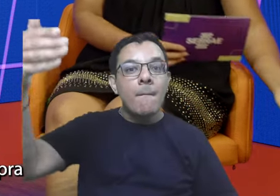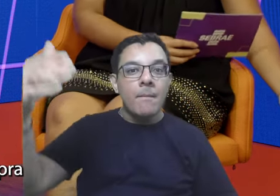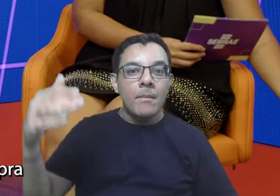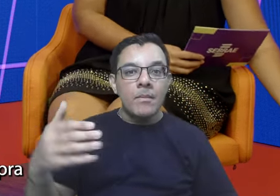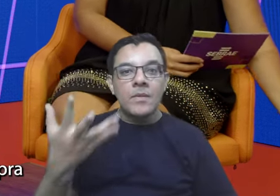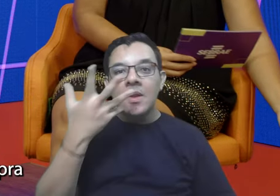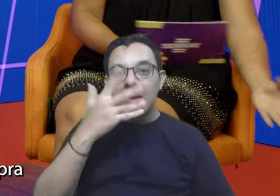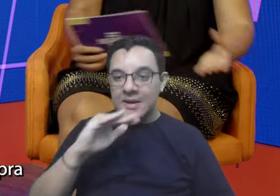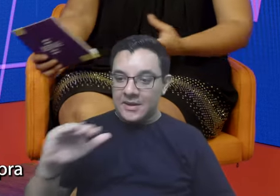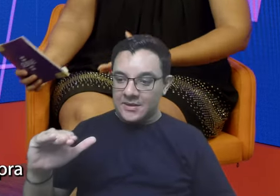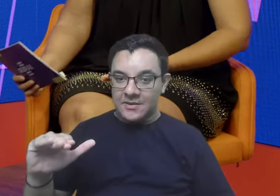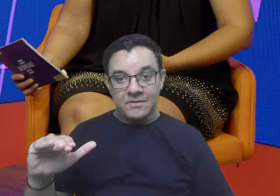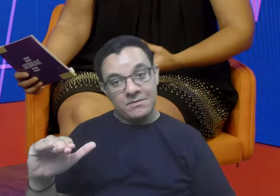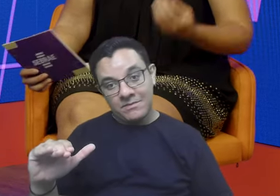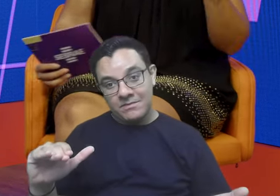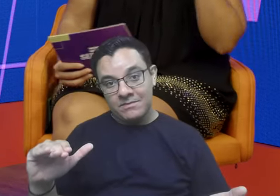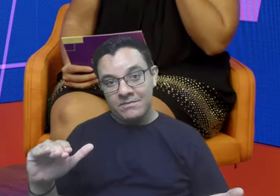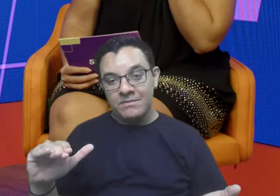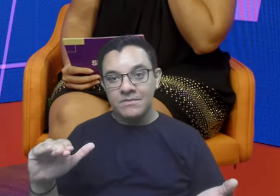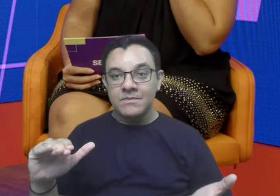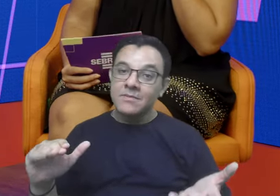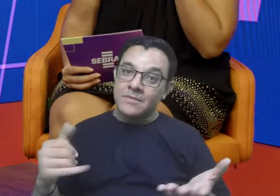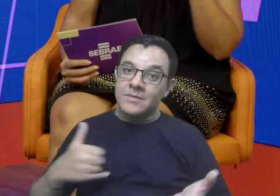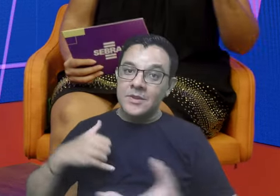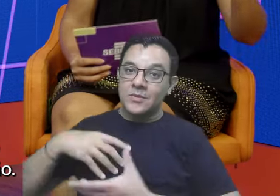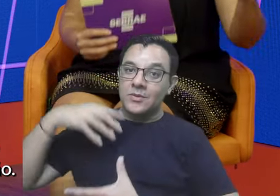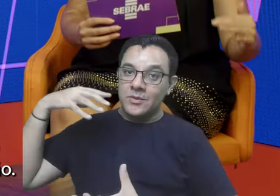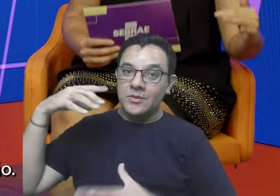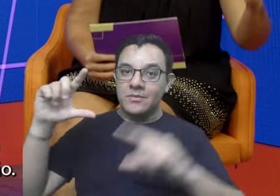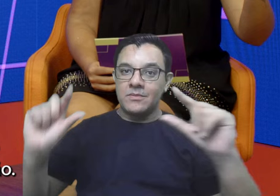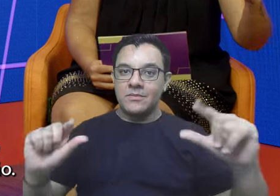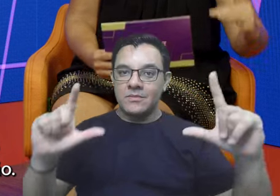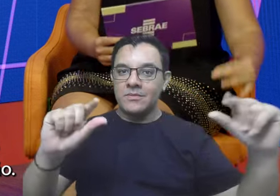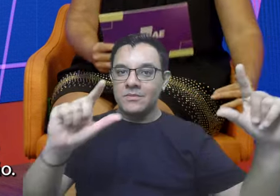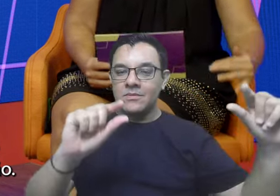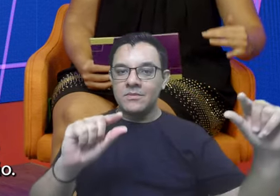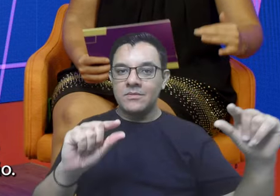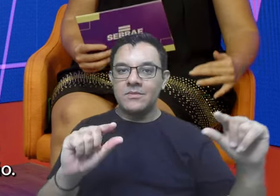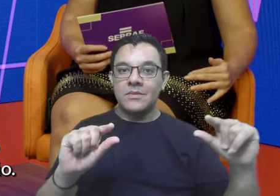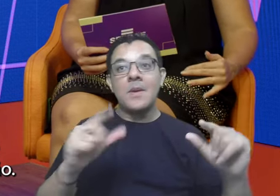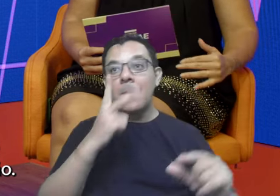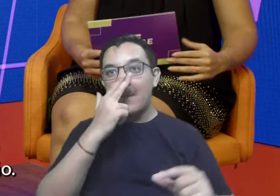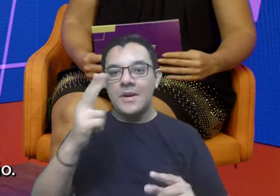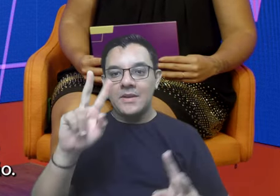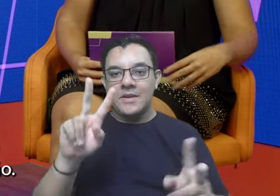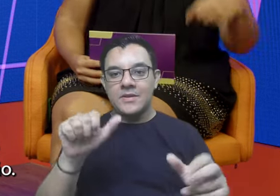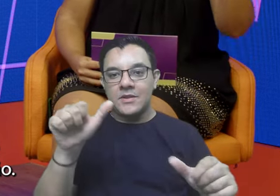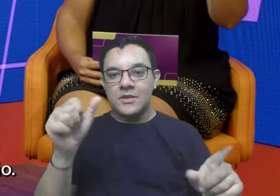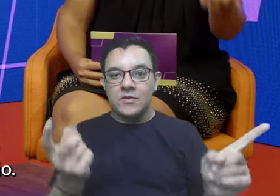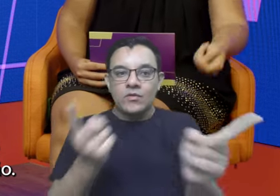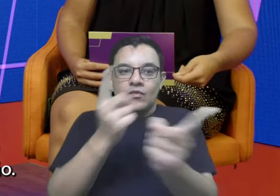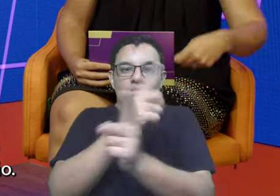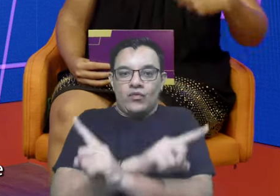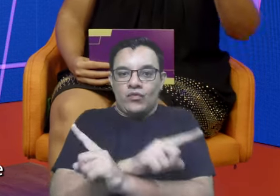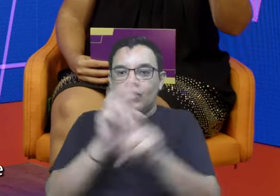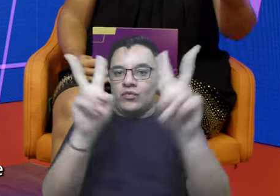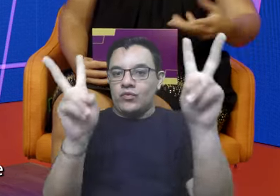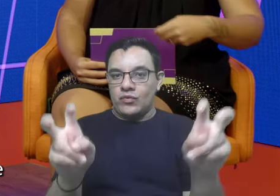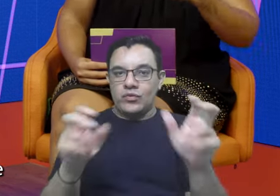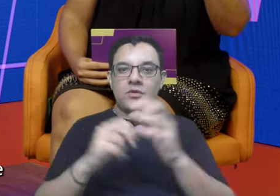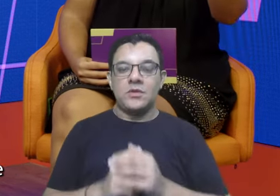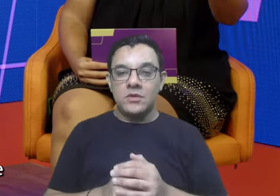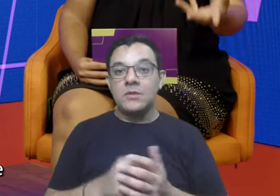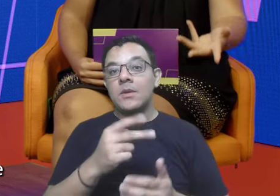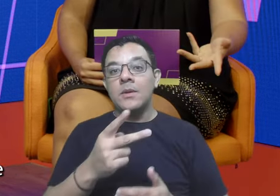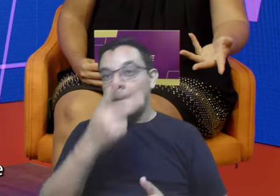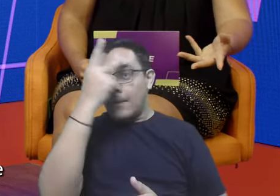muito menos crianças para pessoas mais mais idosas eu tenho uma inversão da pirâmide né de contribuição não vai ter gente